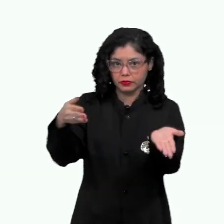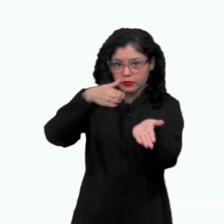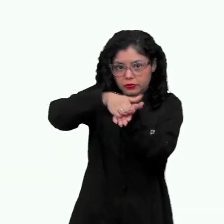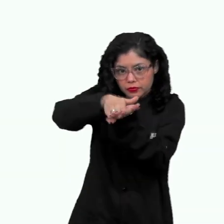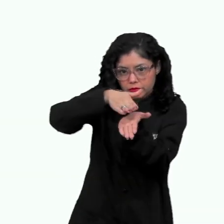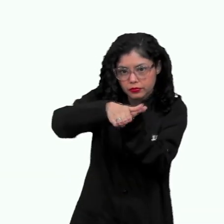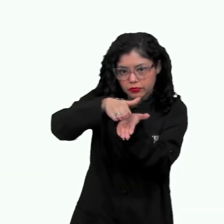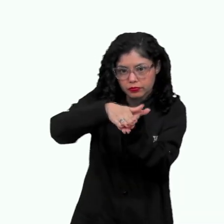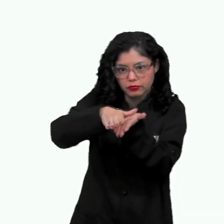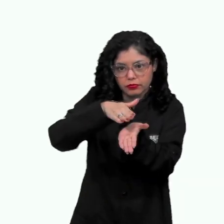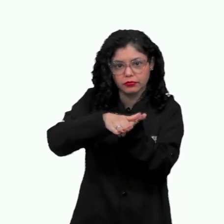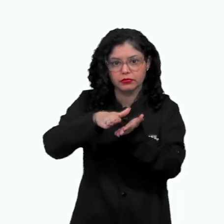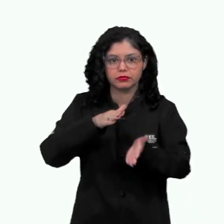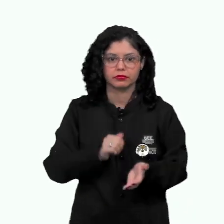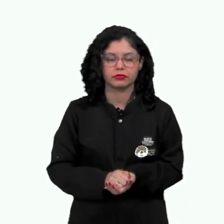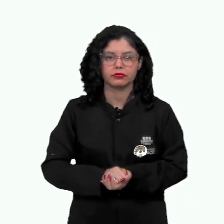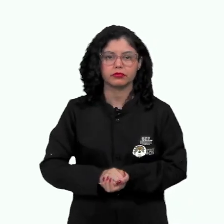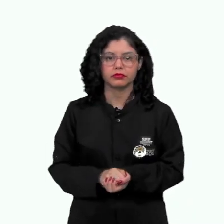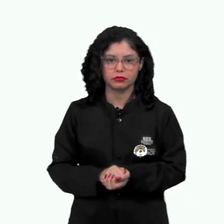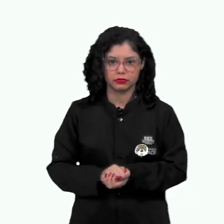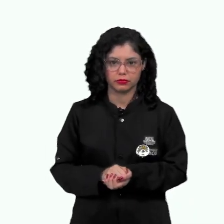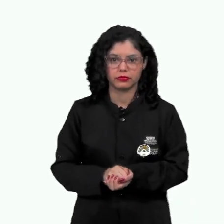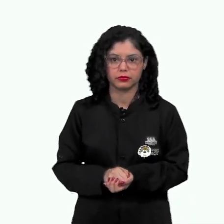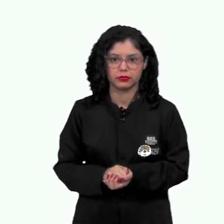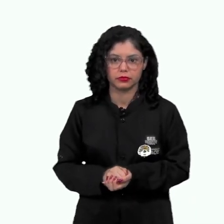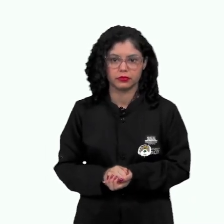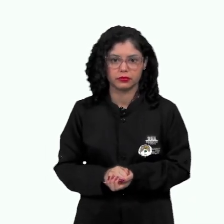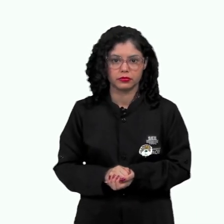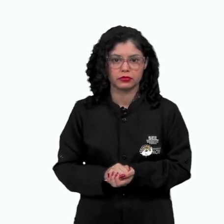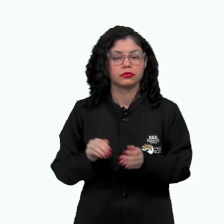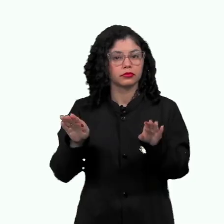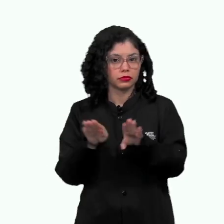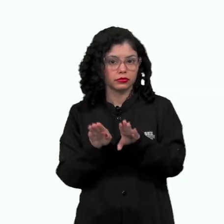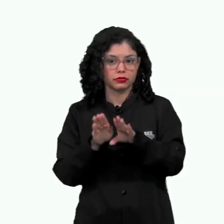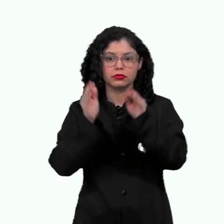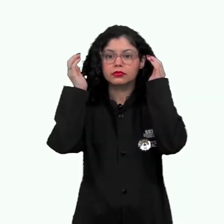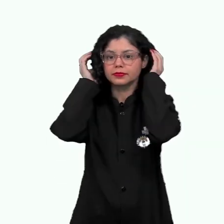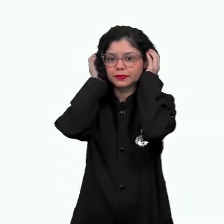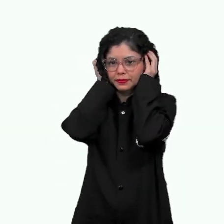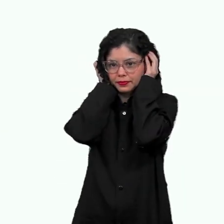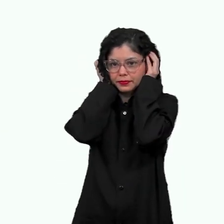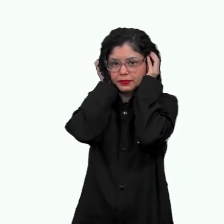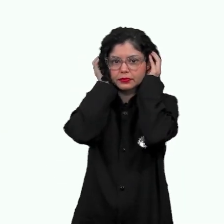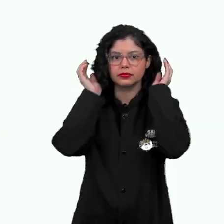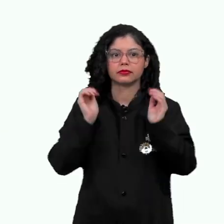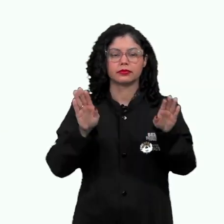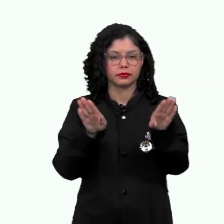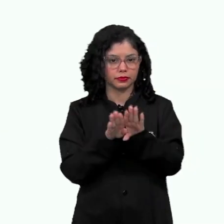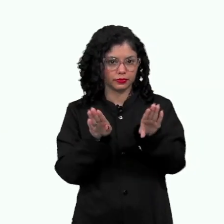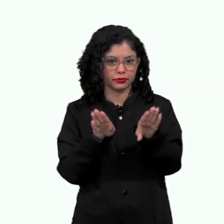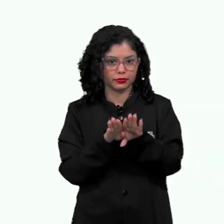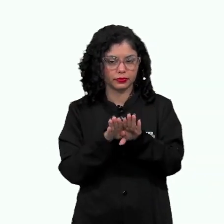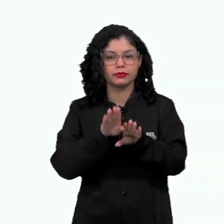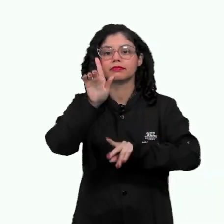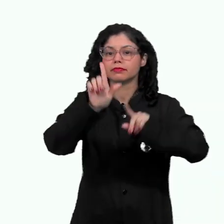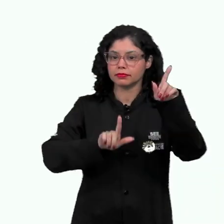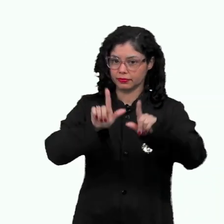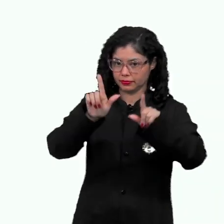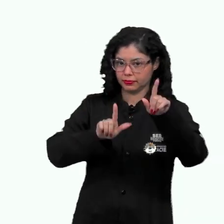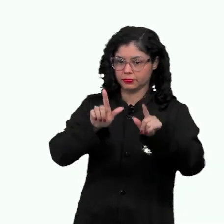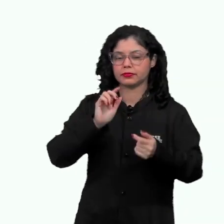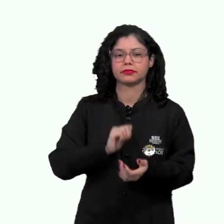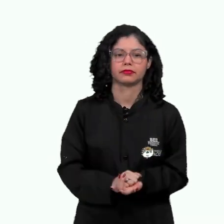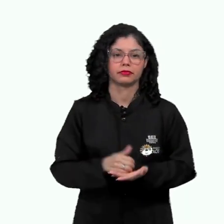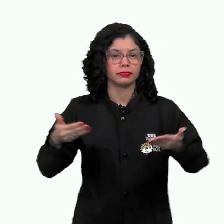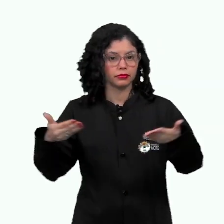os chamados jornais impressos, também tínhamos a rádio e a televisão.